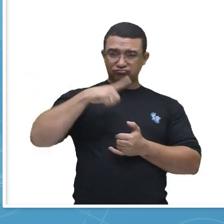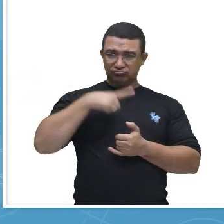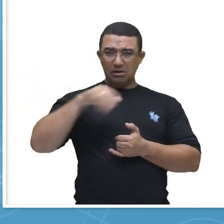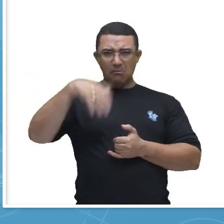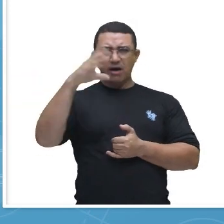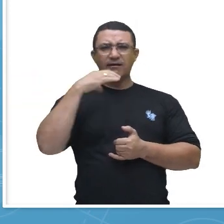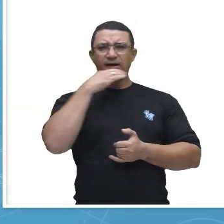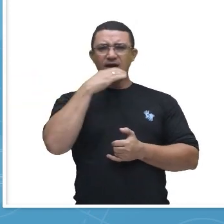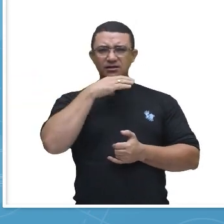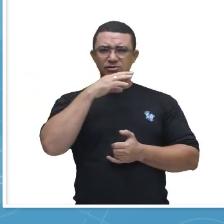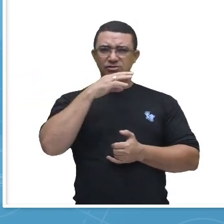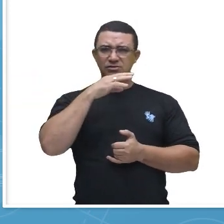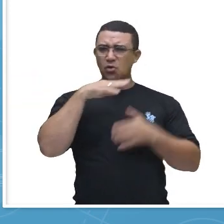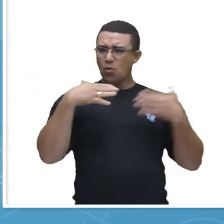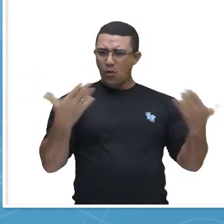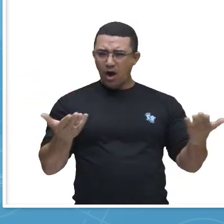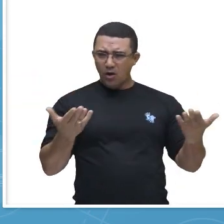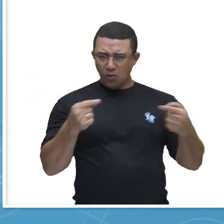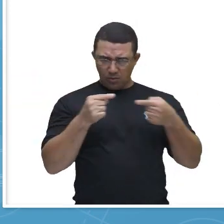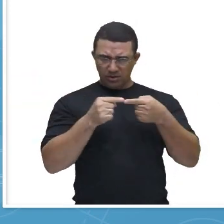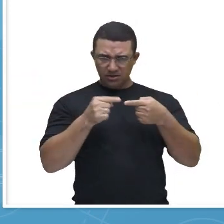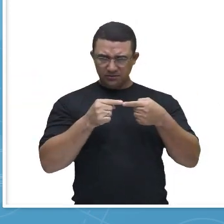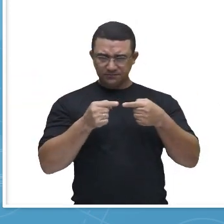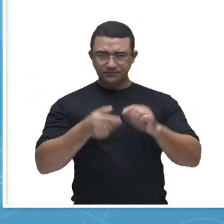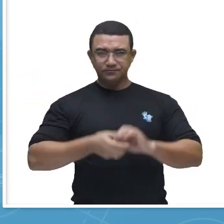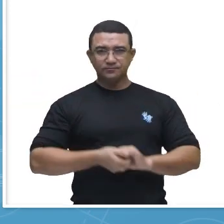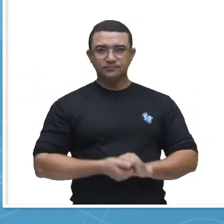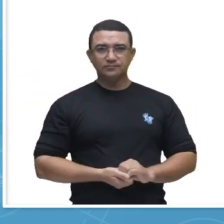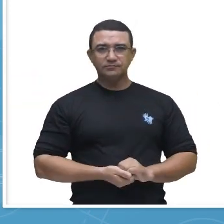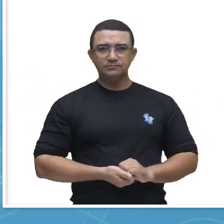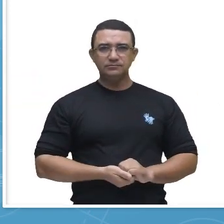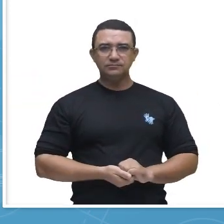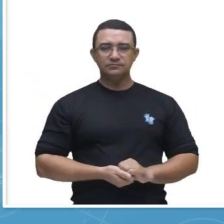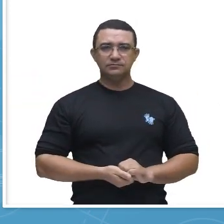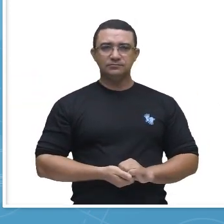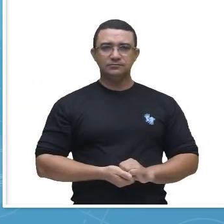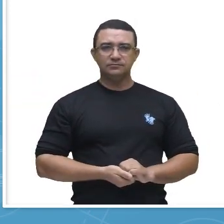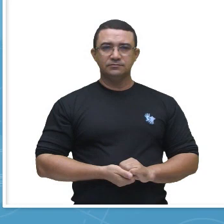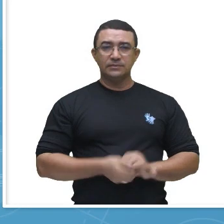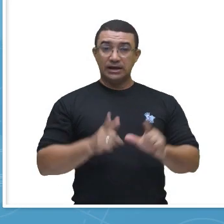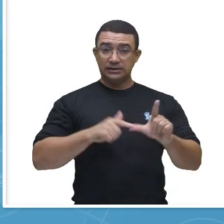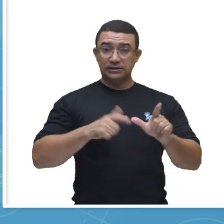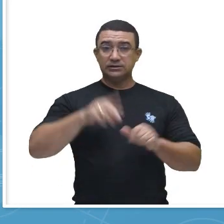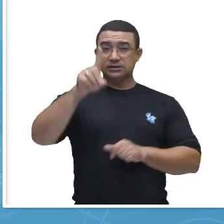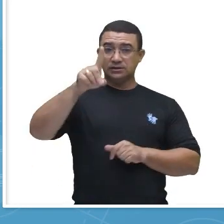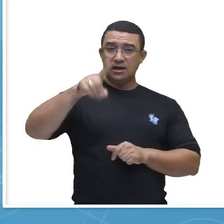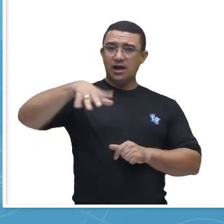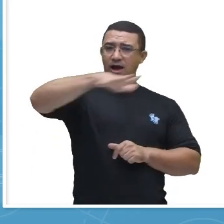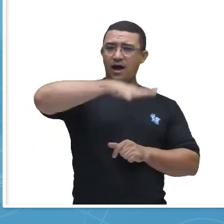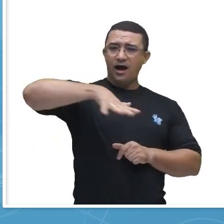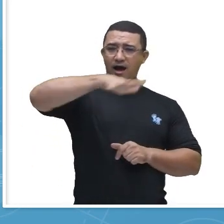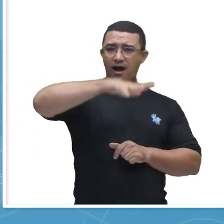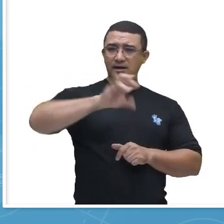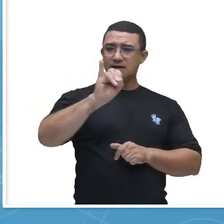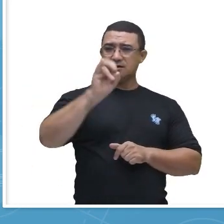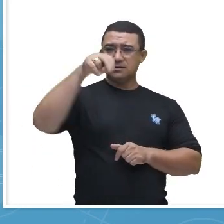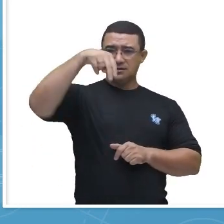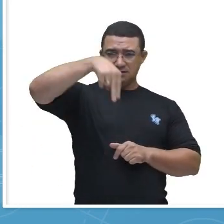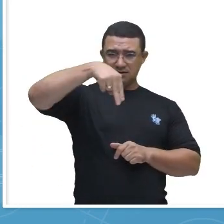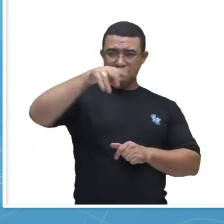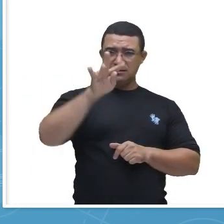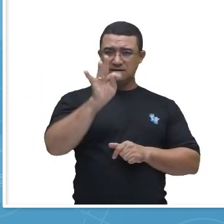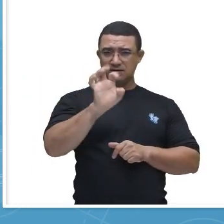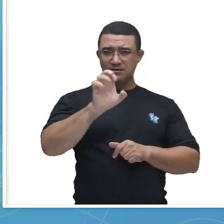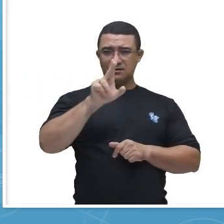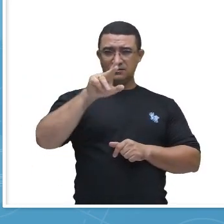que não é a linha do Equador, né? Vamos analisar. Letra D. A zona intertropical